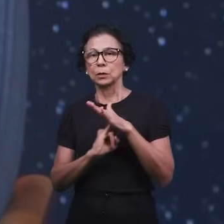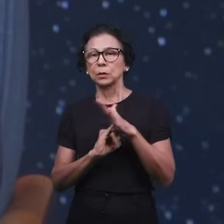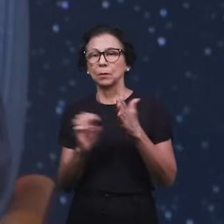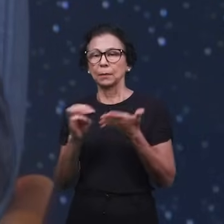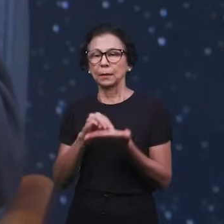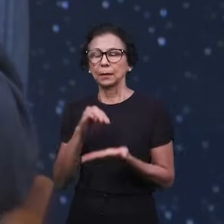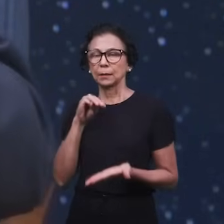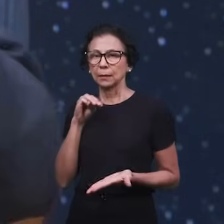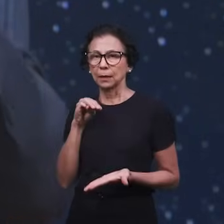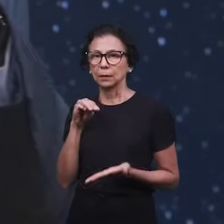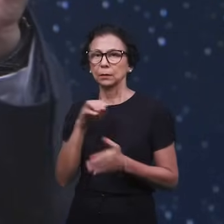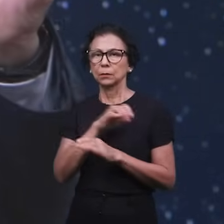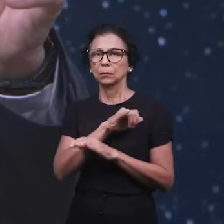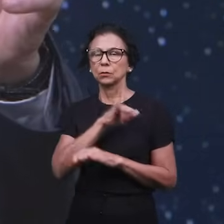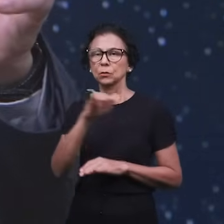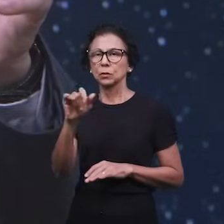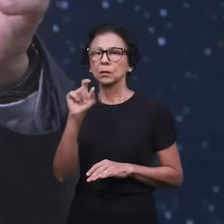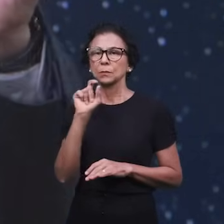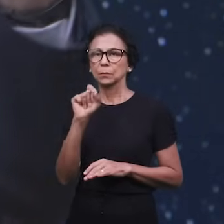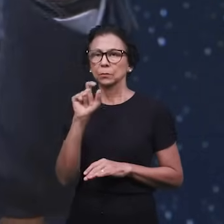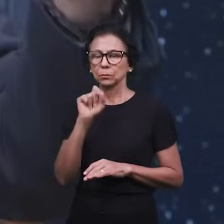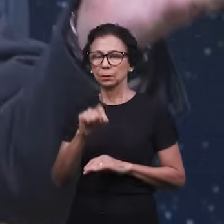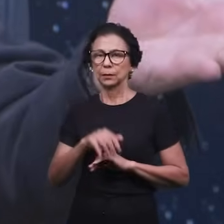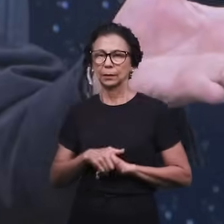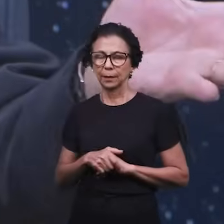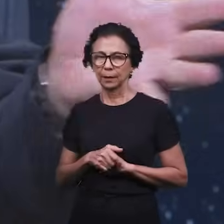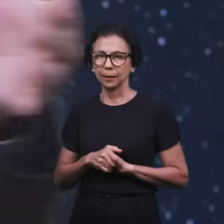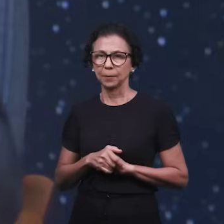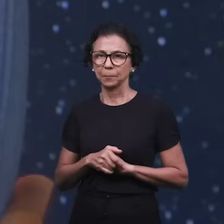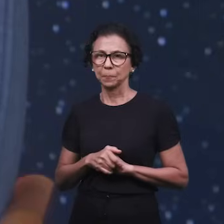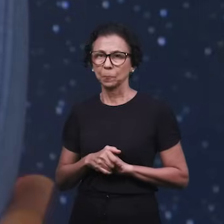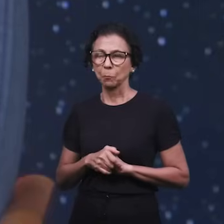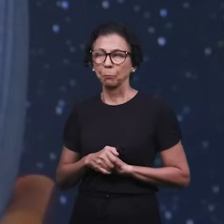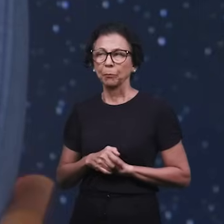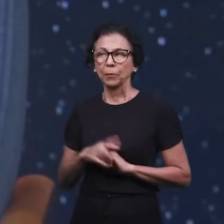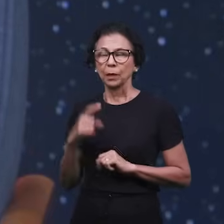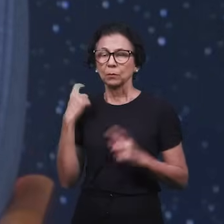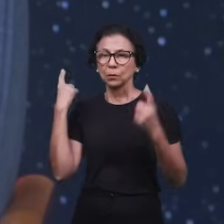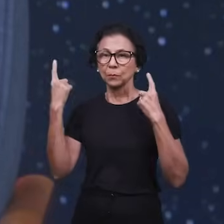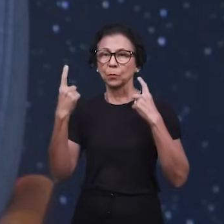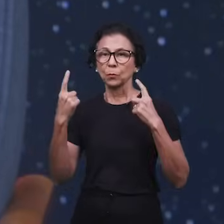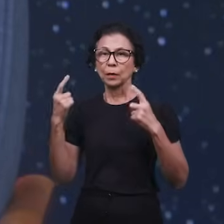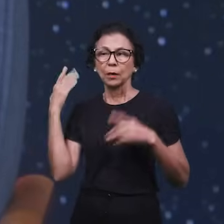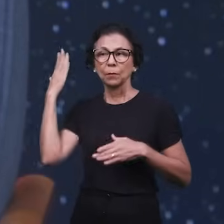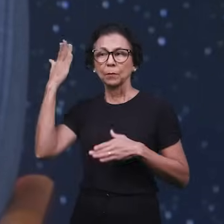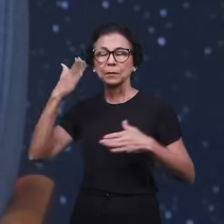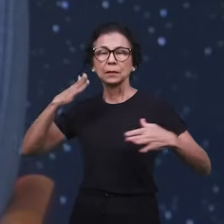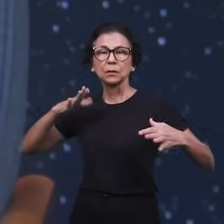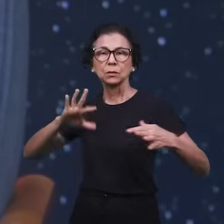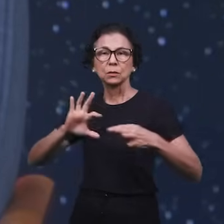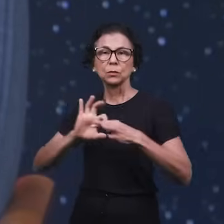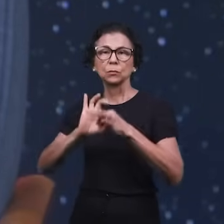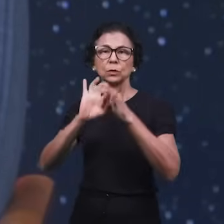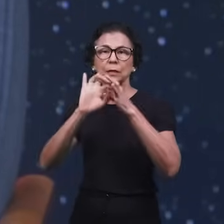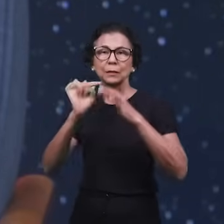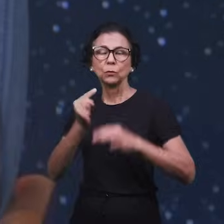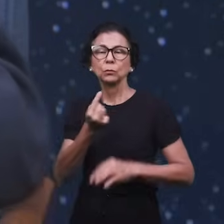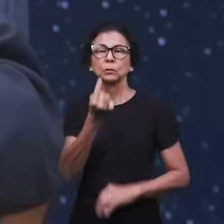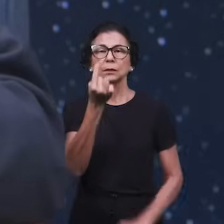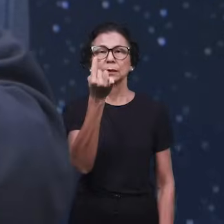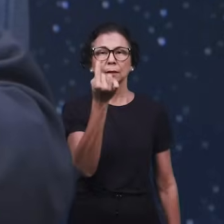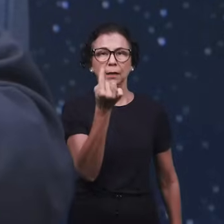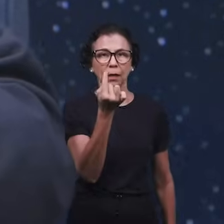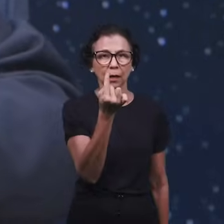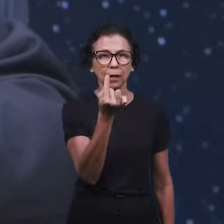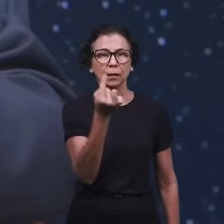uma unificação da mensagem, daquilo que é transmitido, porque o Espírito Santo vem e revela,